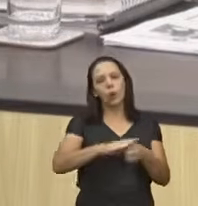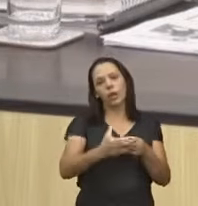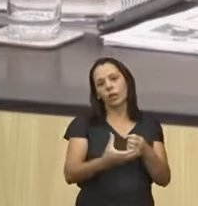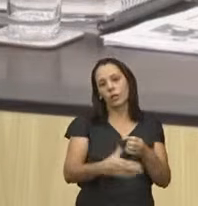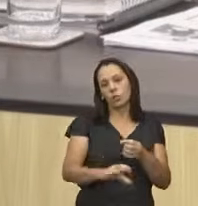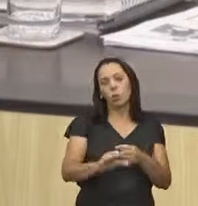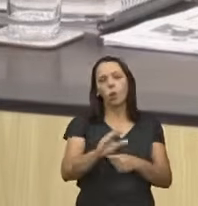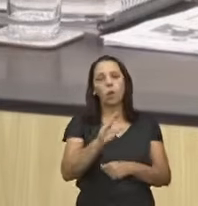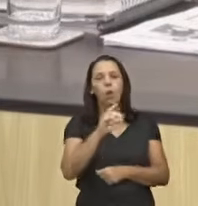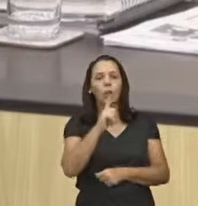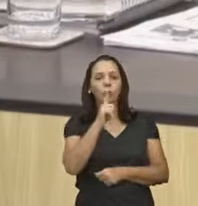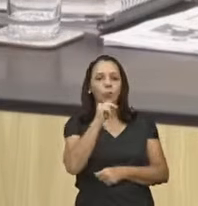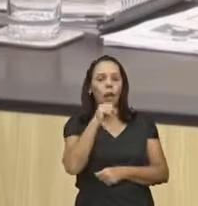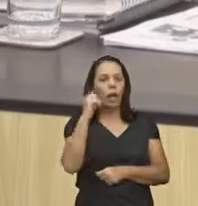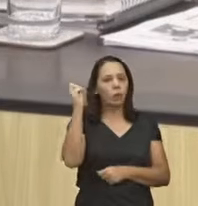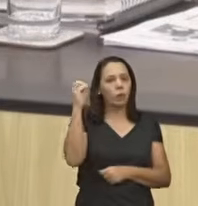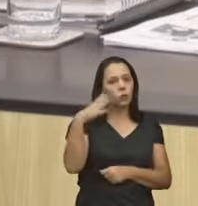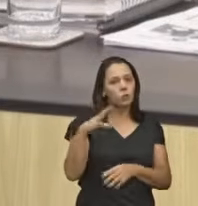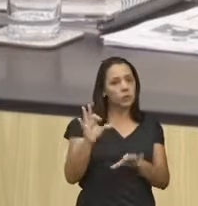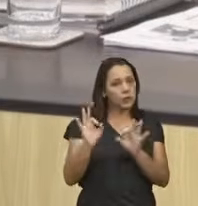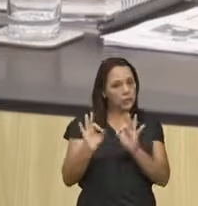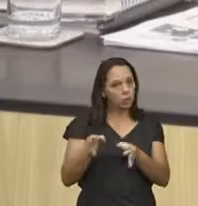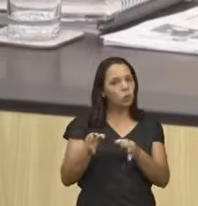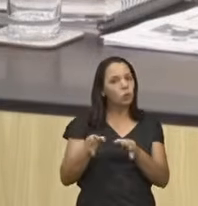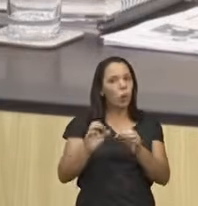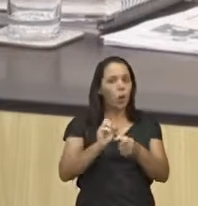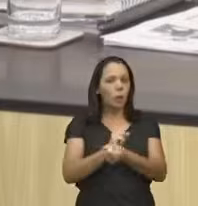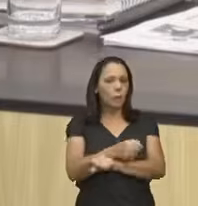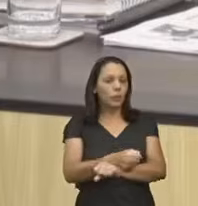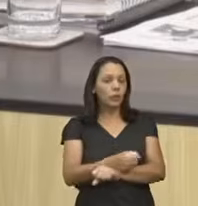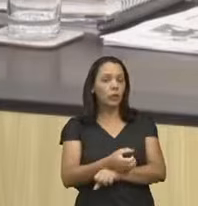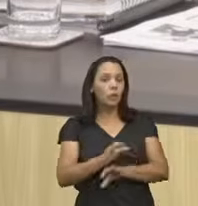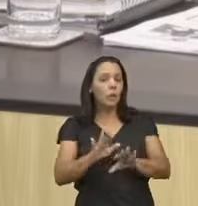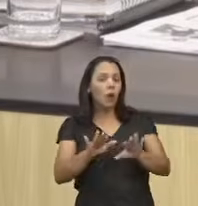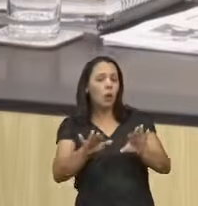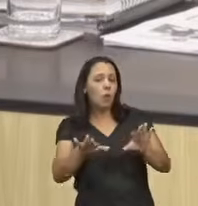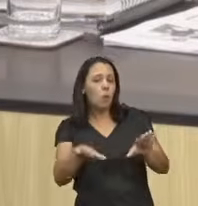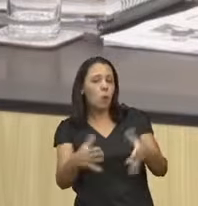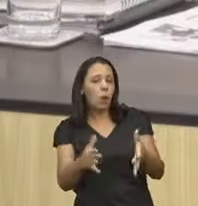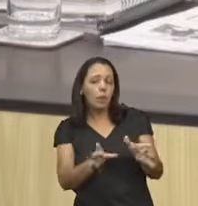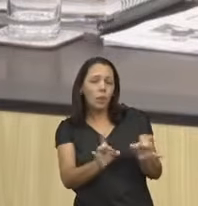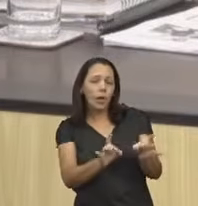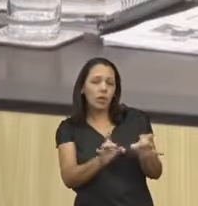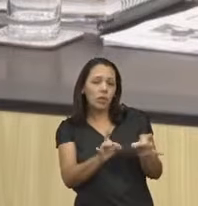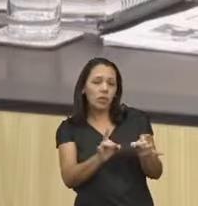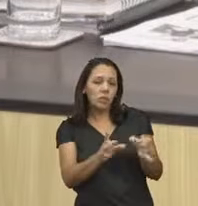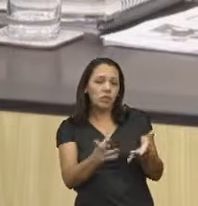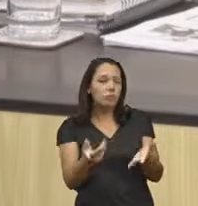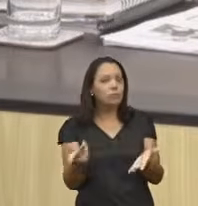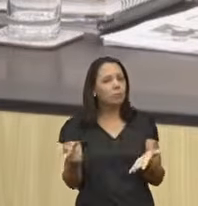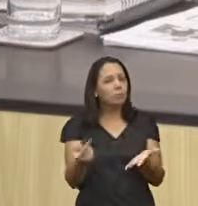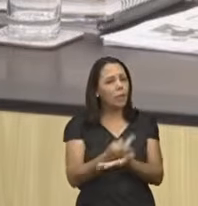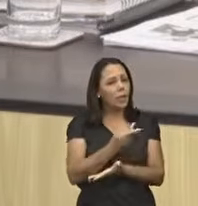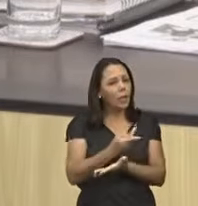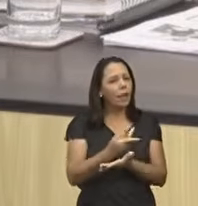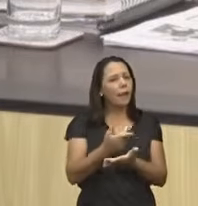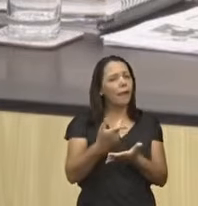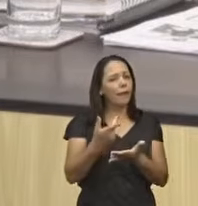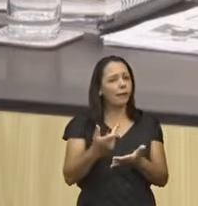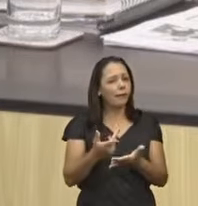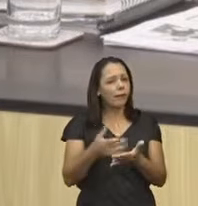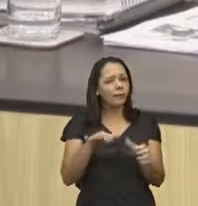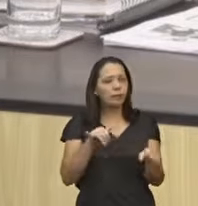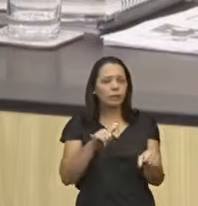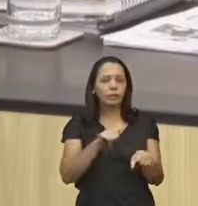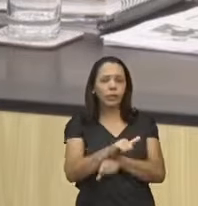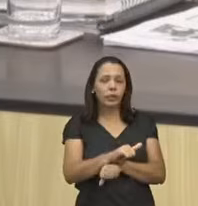água, tudo certinho. E quando a gente pega essas pessoas que vêm na maldade para ter vantagens apenas financeiras e que